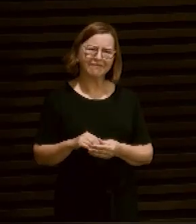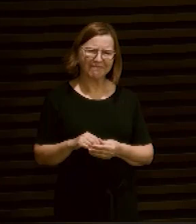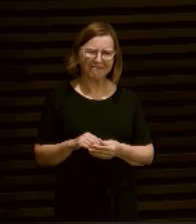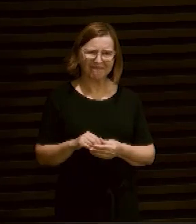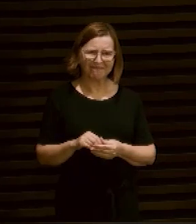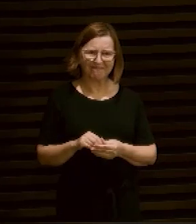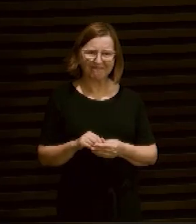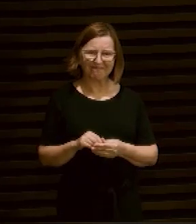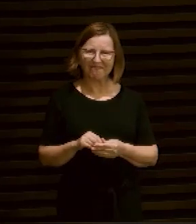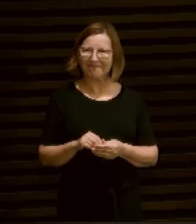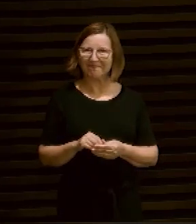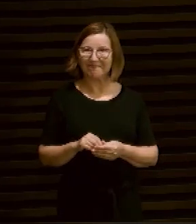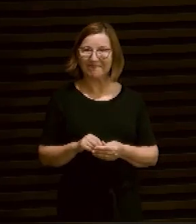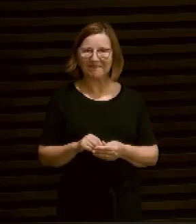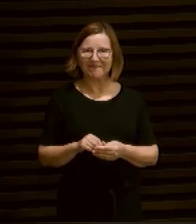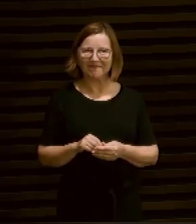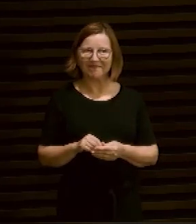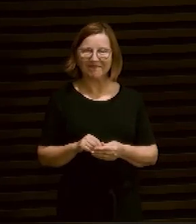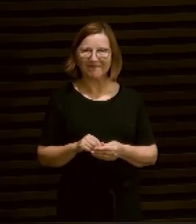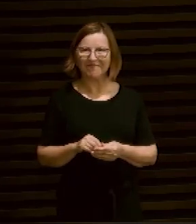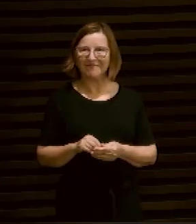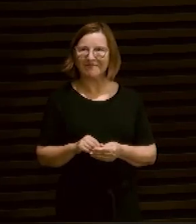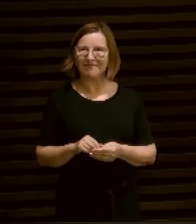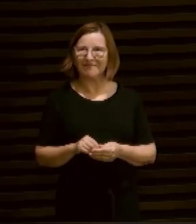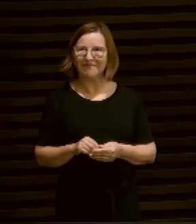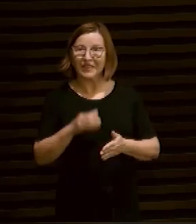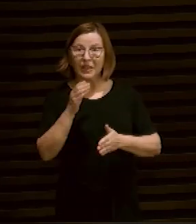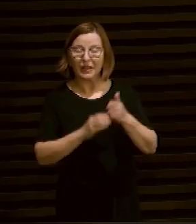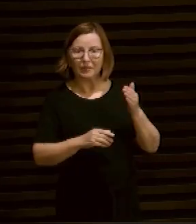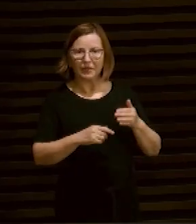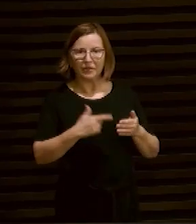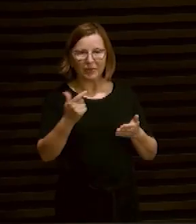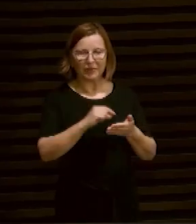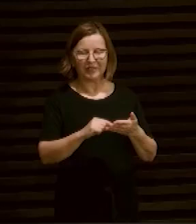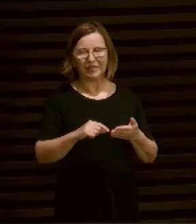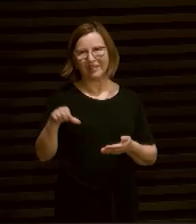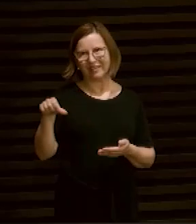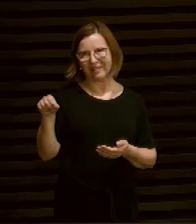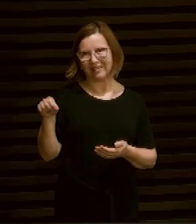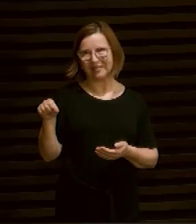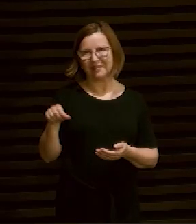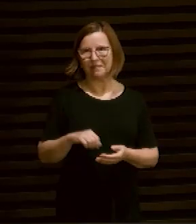verso 9, vamos dar uma olhadinha no capítulo 2, 9.